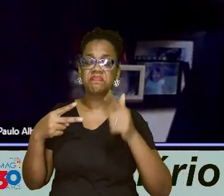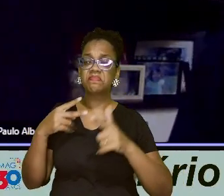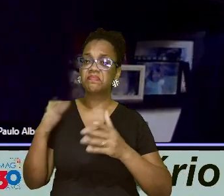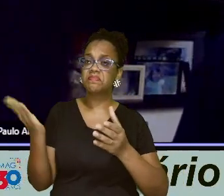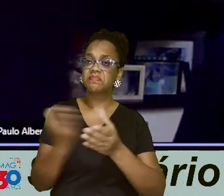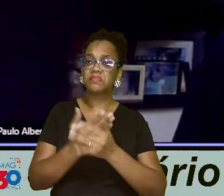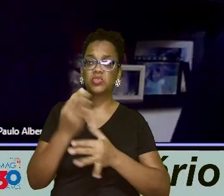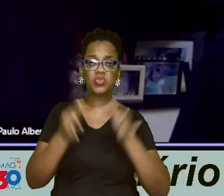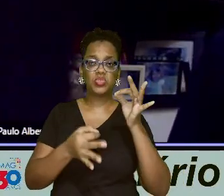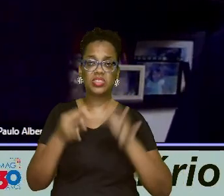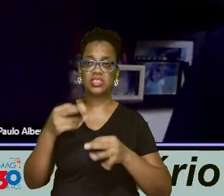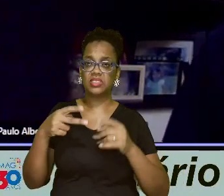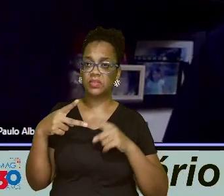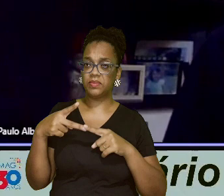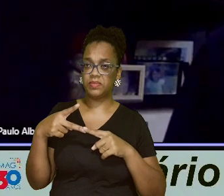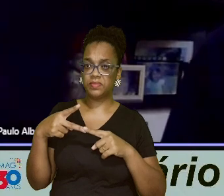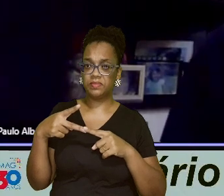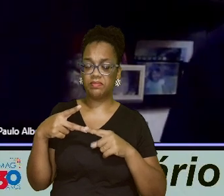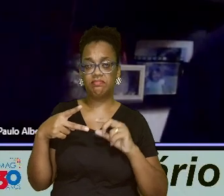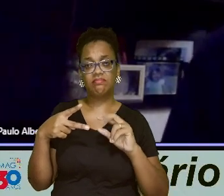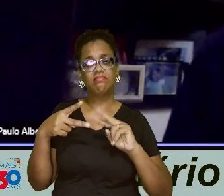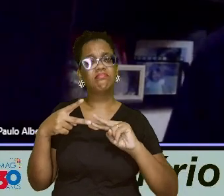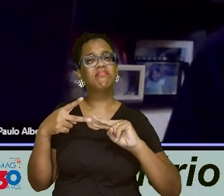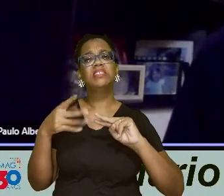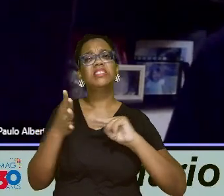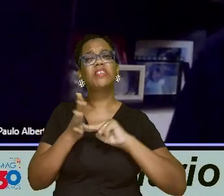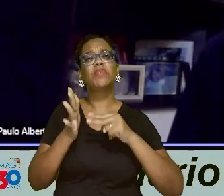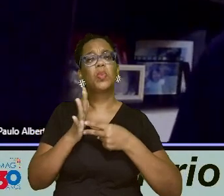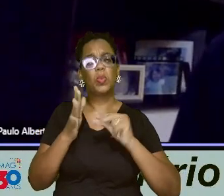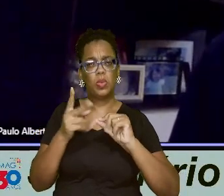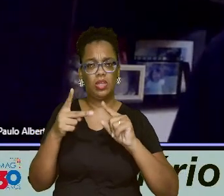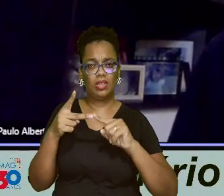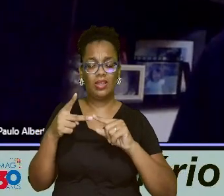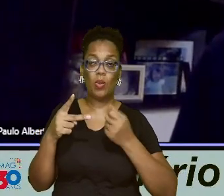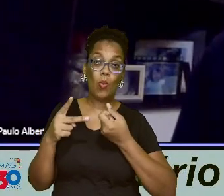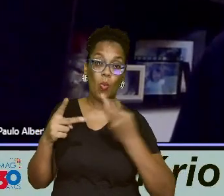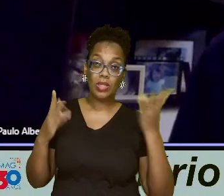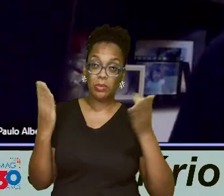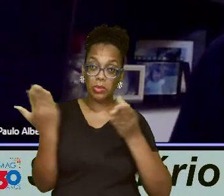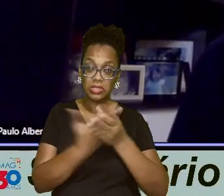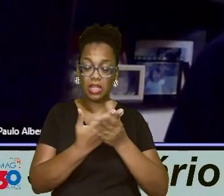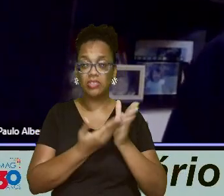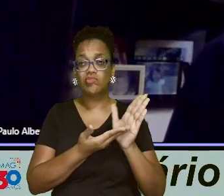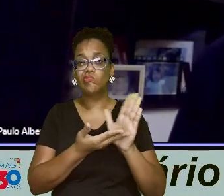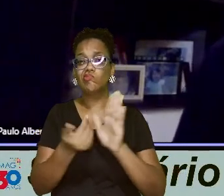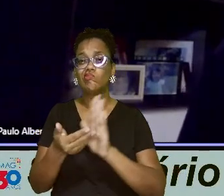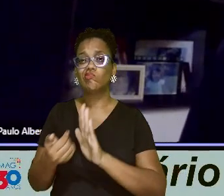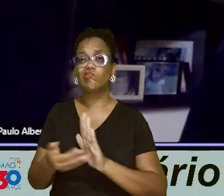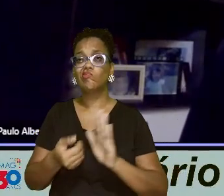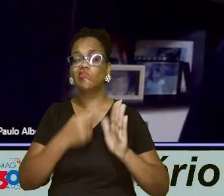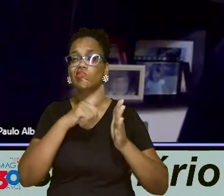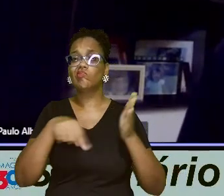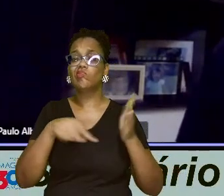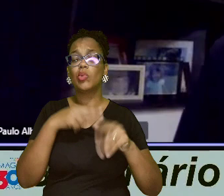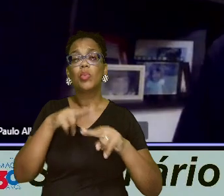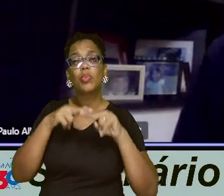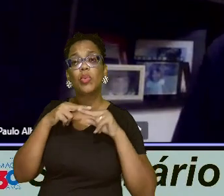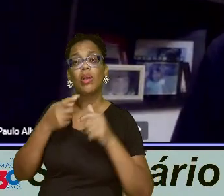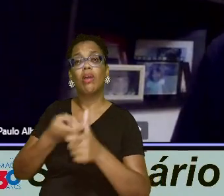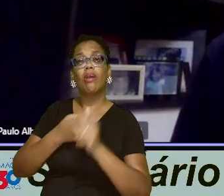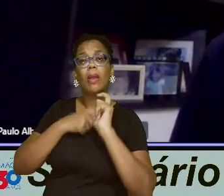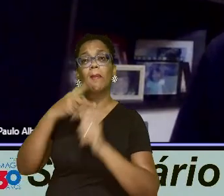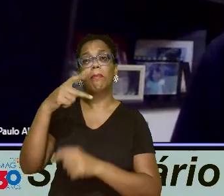realizada. Ou seja, muitos processos foram extintos porque a penhora realizada nos autos era